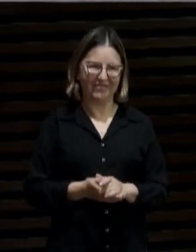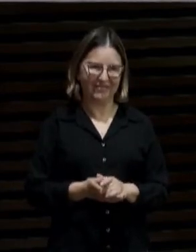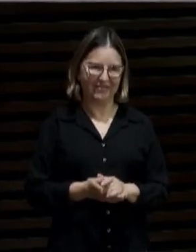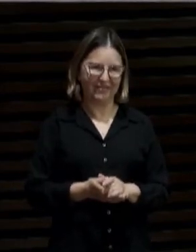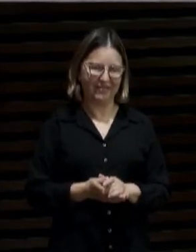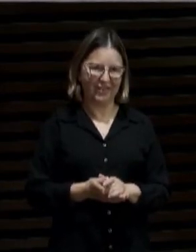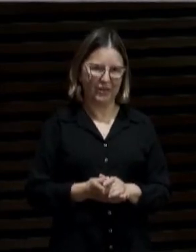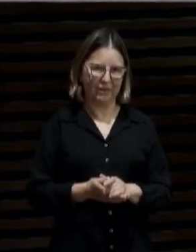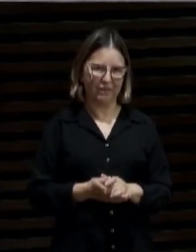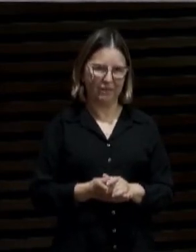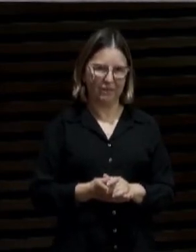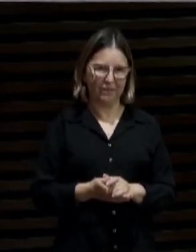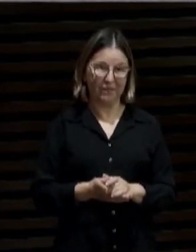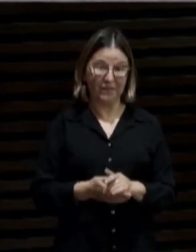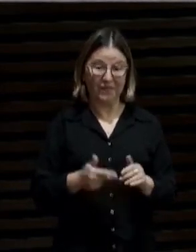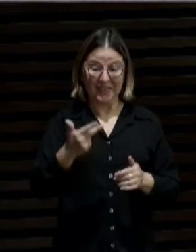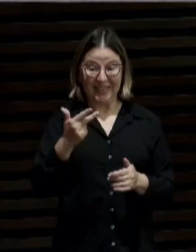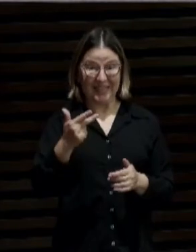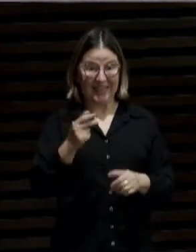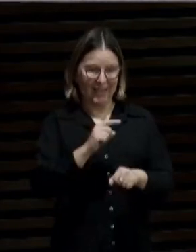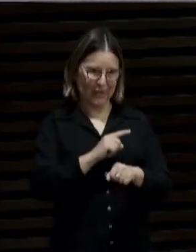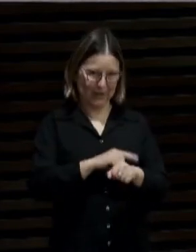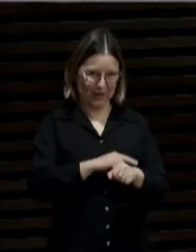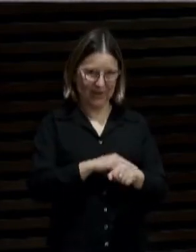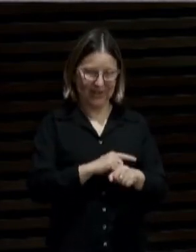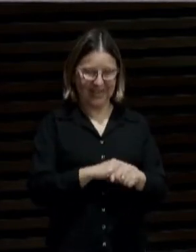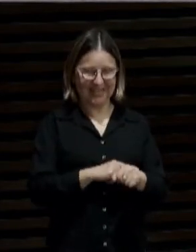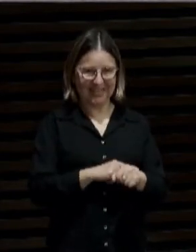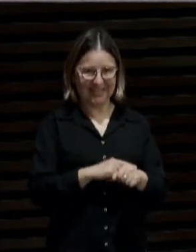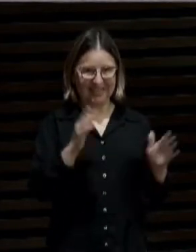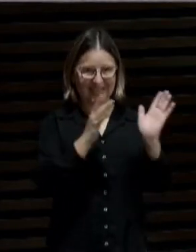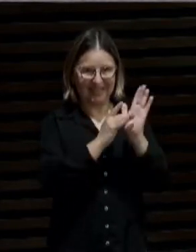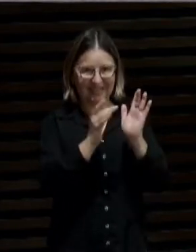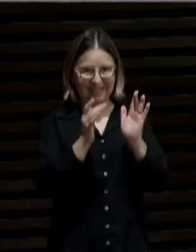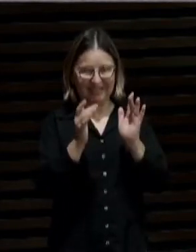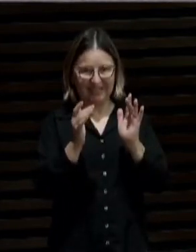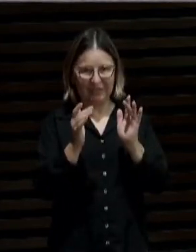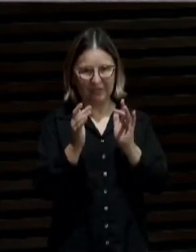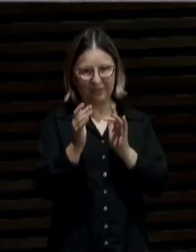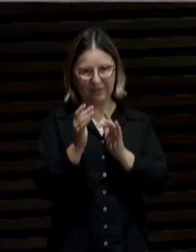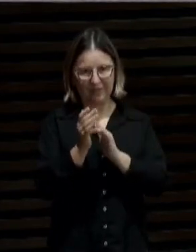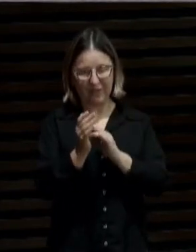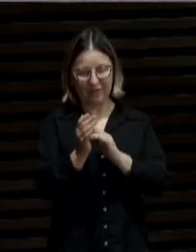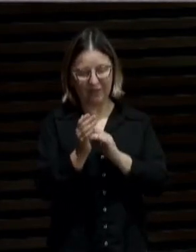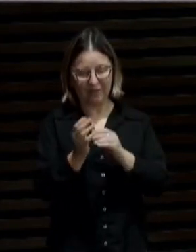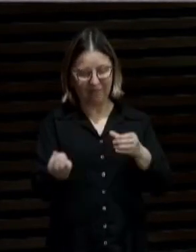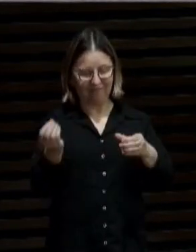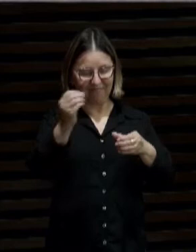comprime em 3 horas e derrama completamente sobre o seu filho.